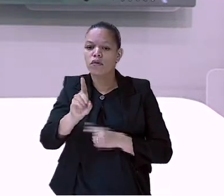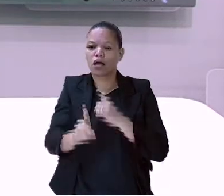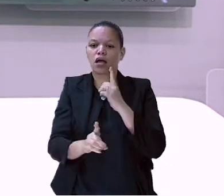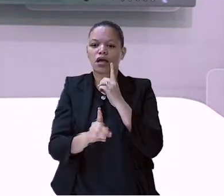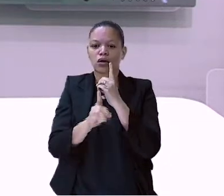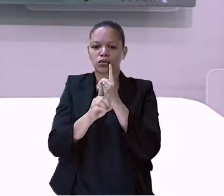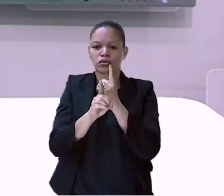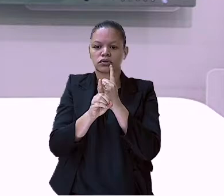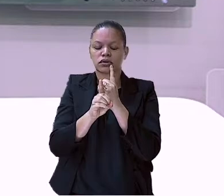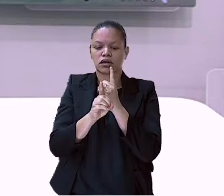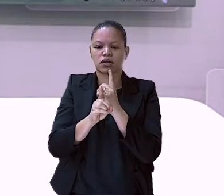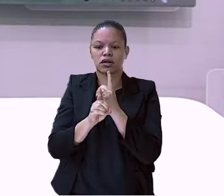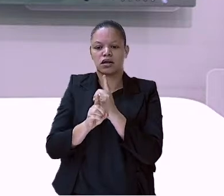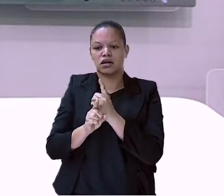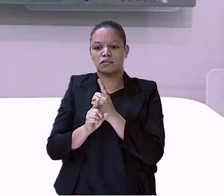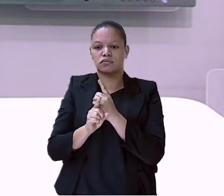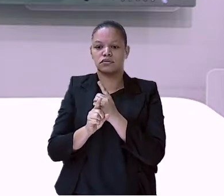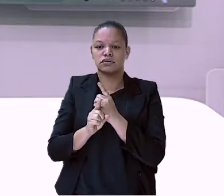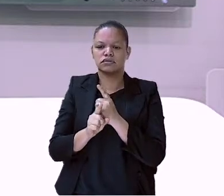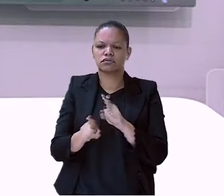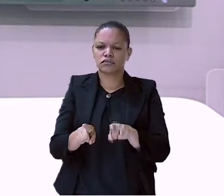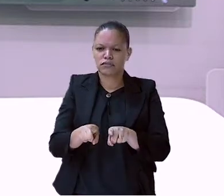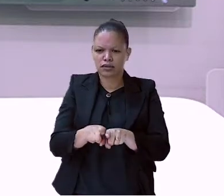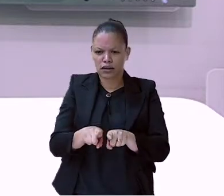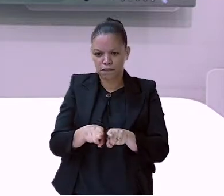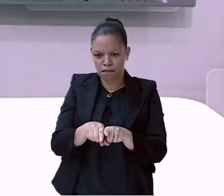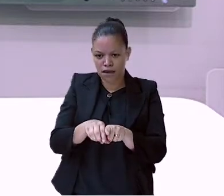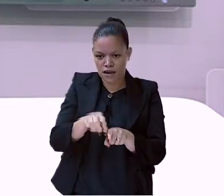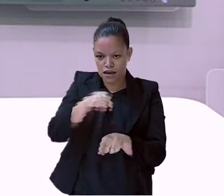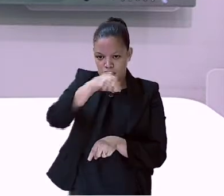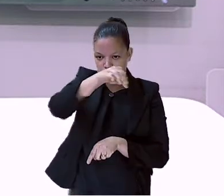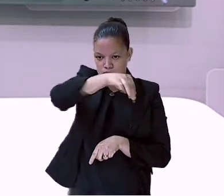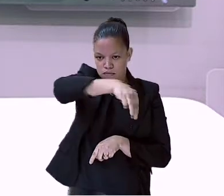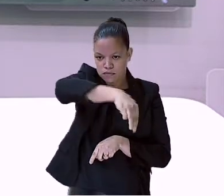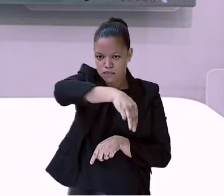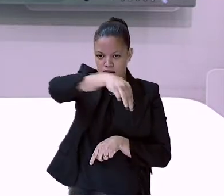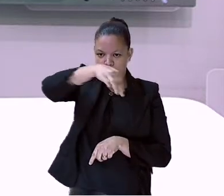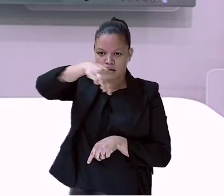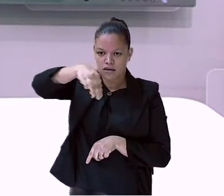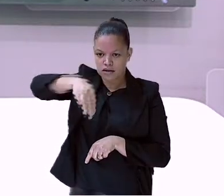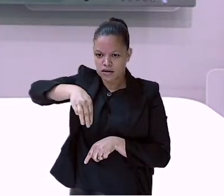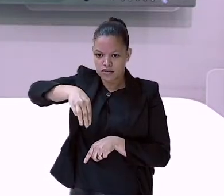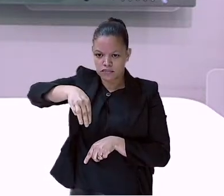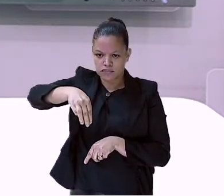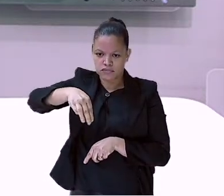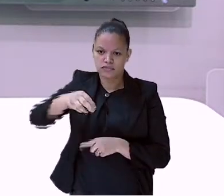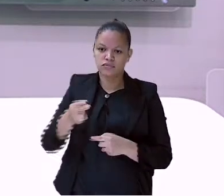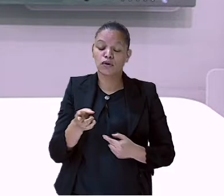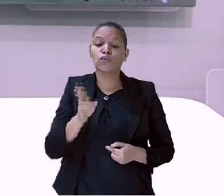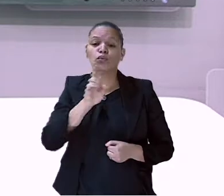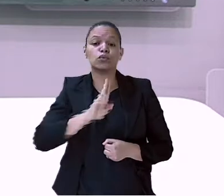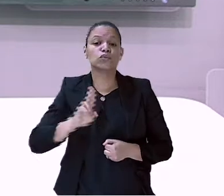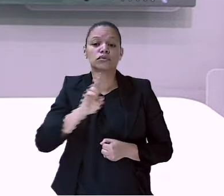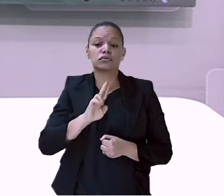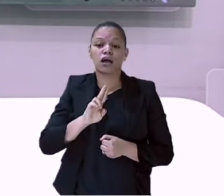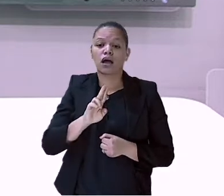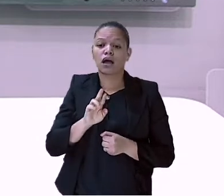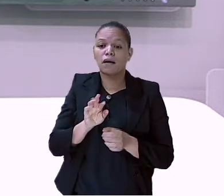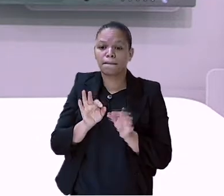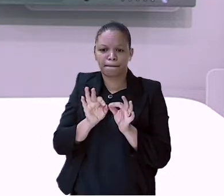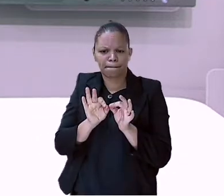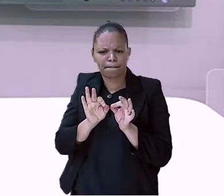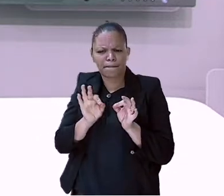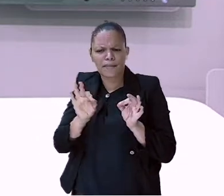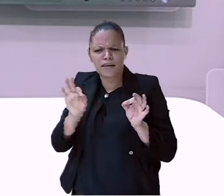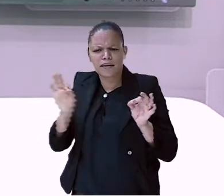1 milímetro, ok? E aí nós usamos para medir coisas bem pequenininhas. Por exemplo, aqui, ó, eu usei